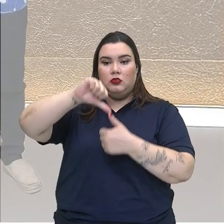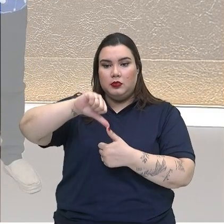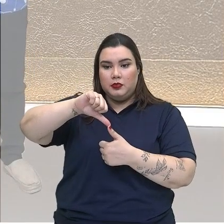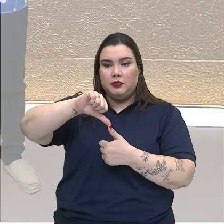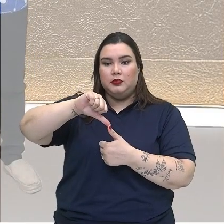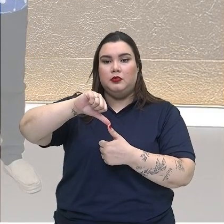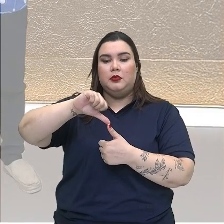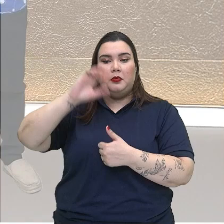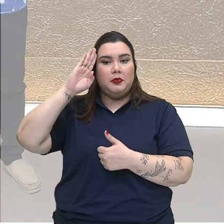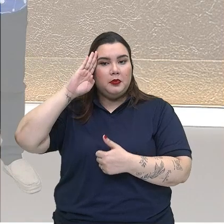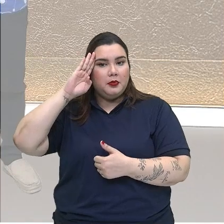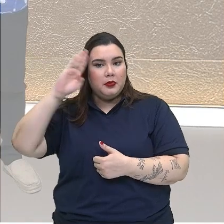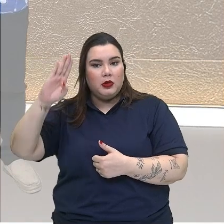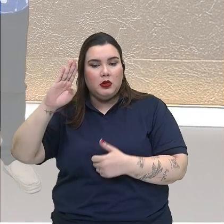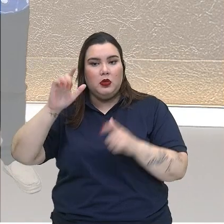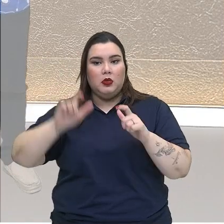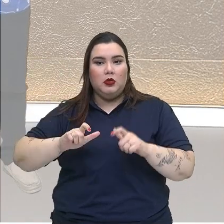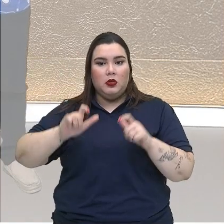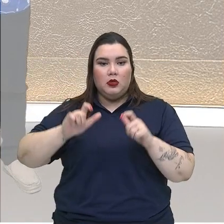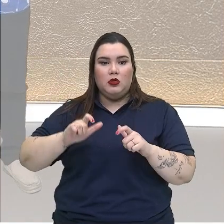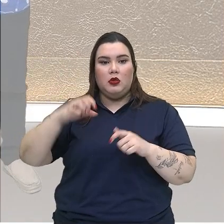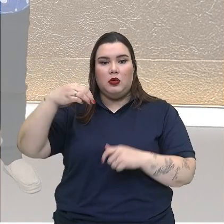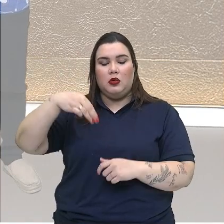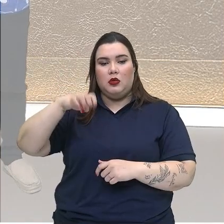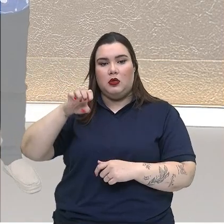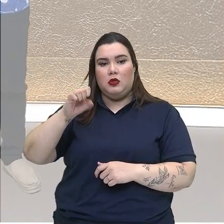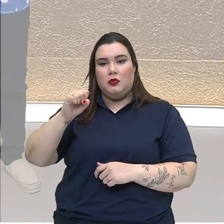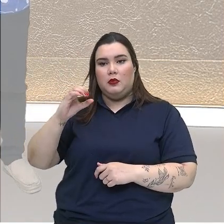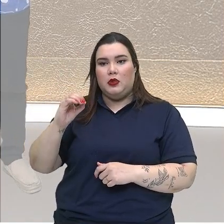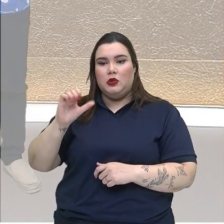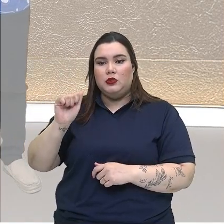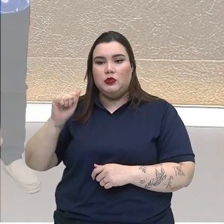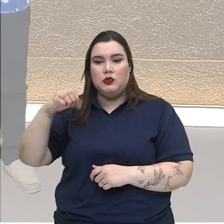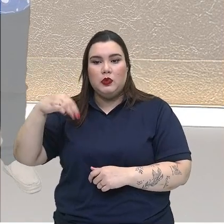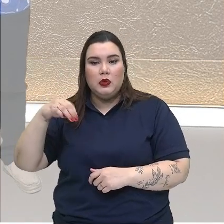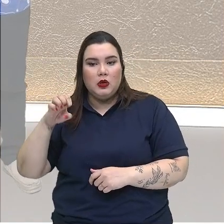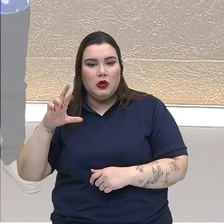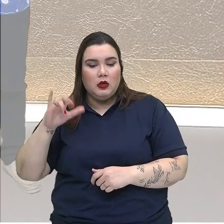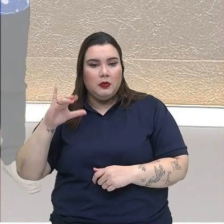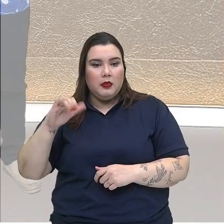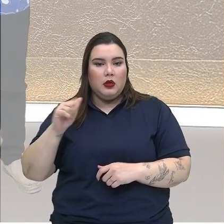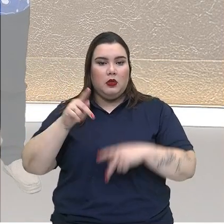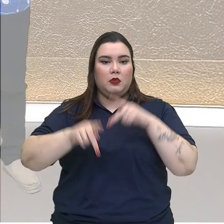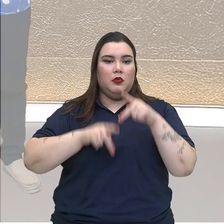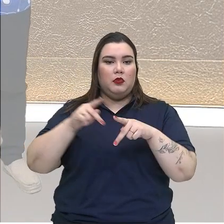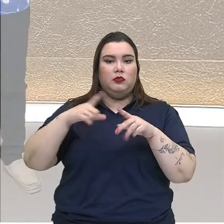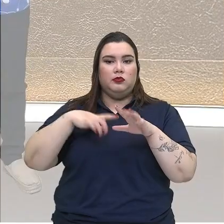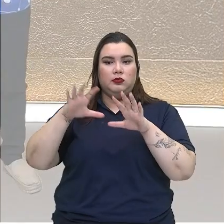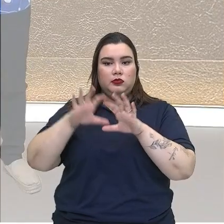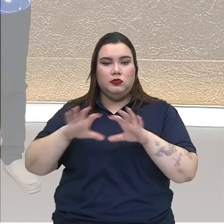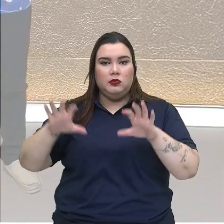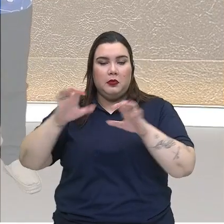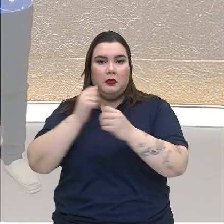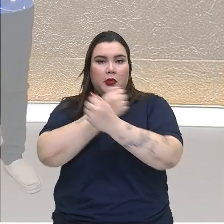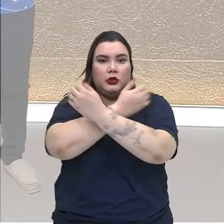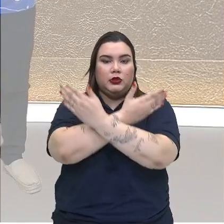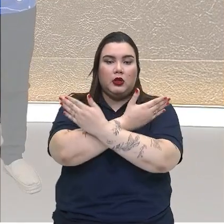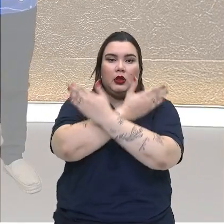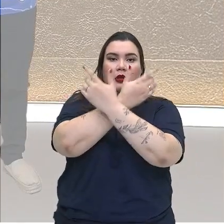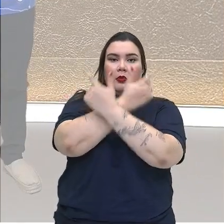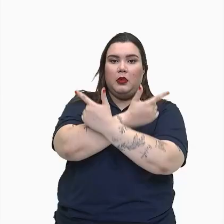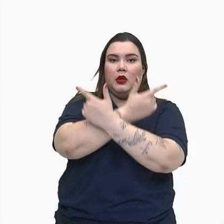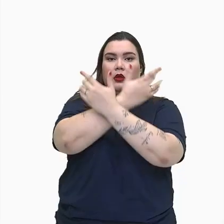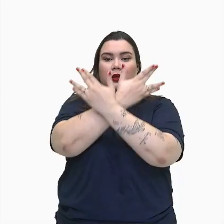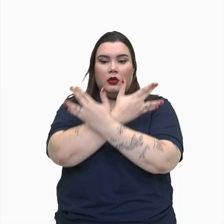Central, principalmente ali na Mesoamérica, é onde esses povos estão contidos ali, astecas, maias e incas. Então vamos a